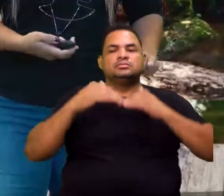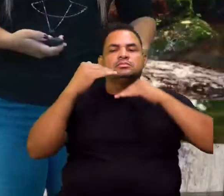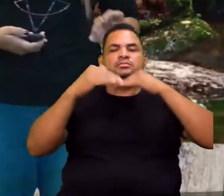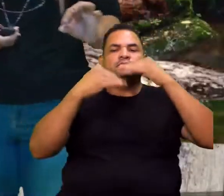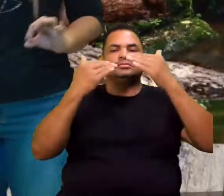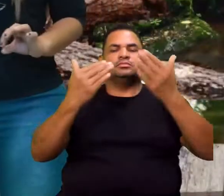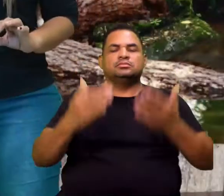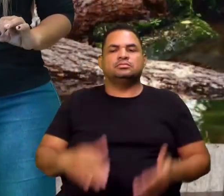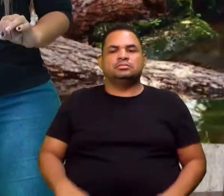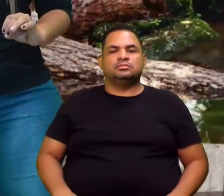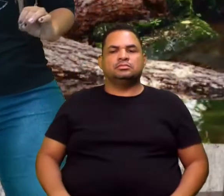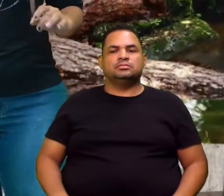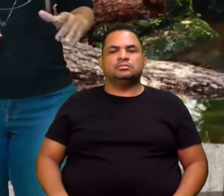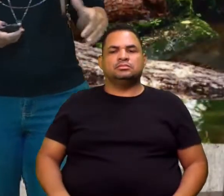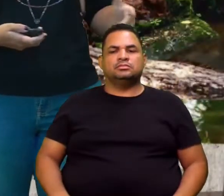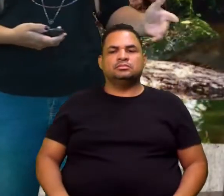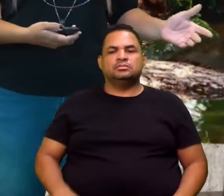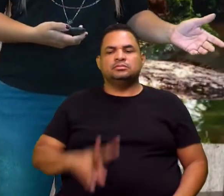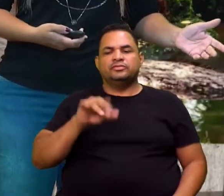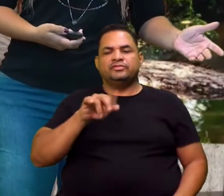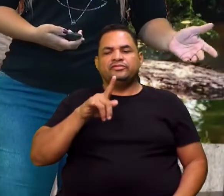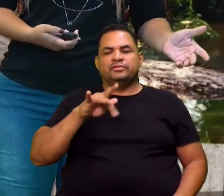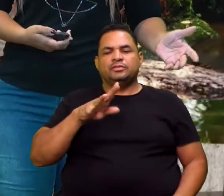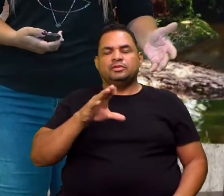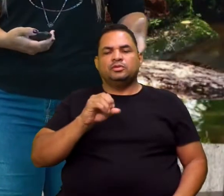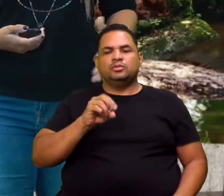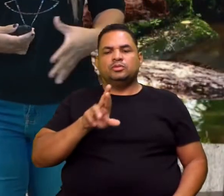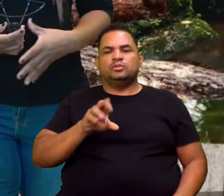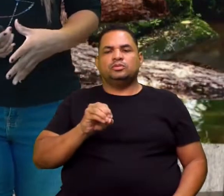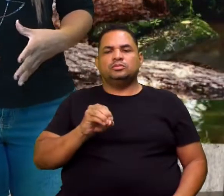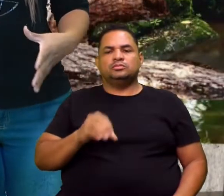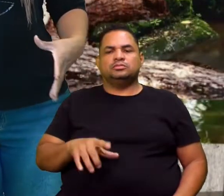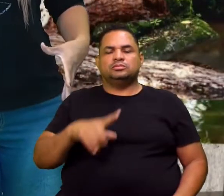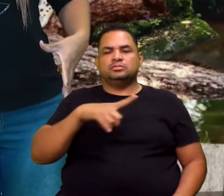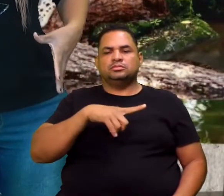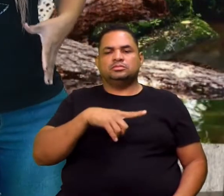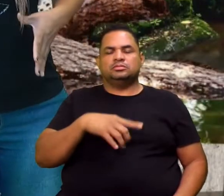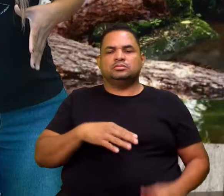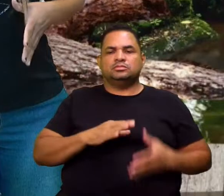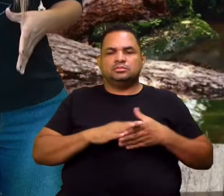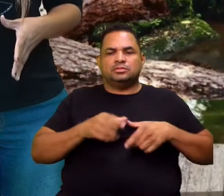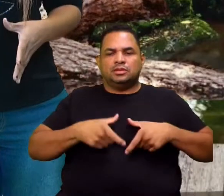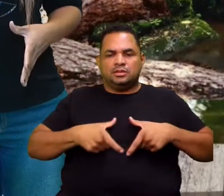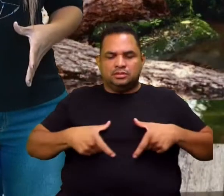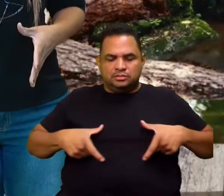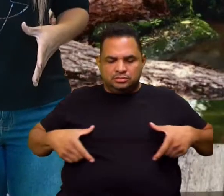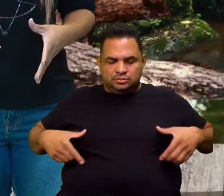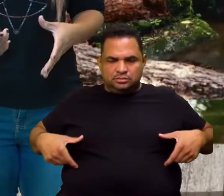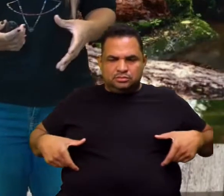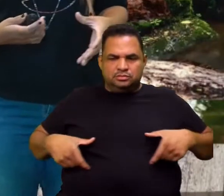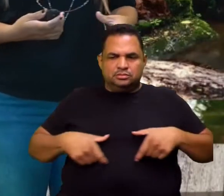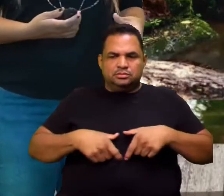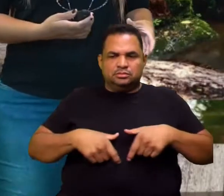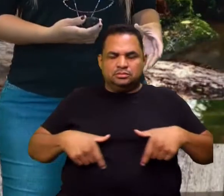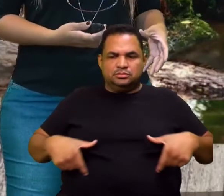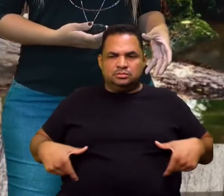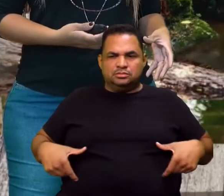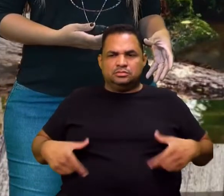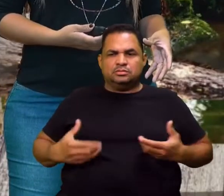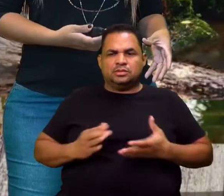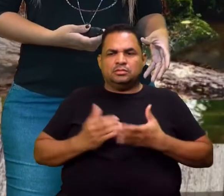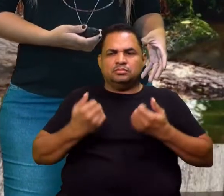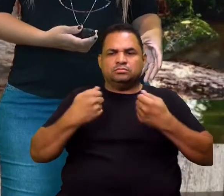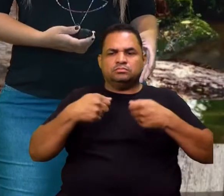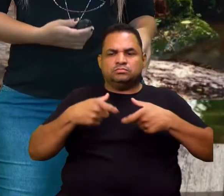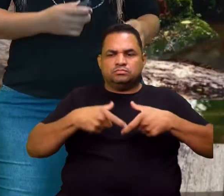No desenvolvimento vivíparo, tá? Tem a placenta que vai estar aí